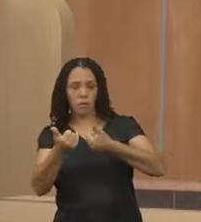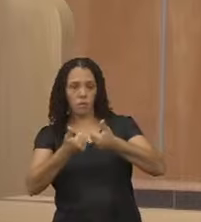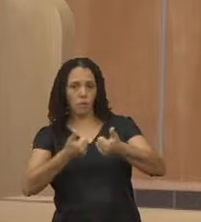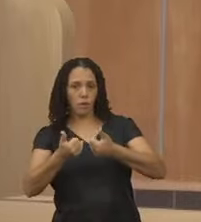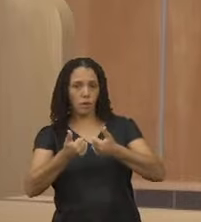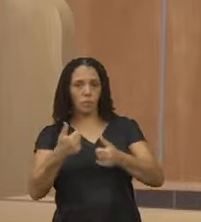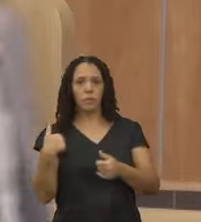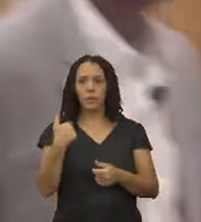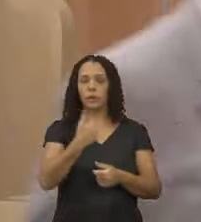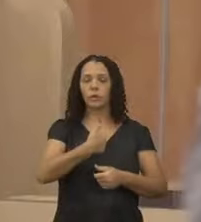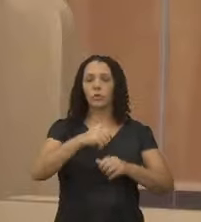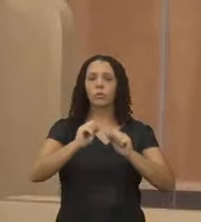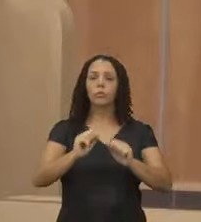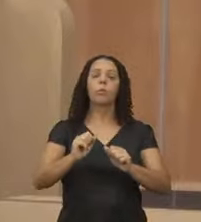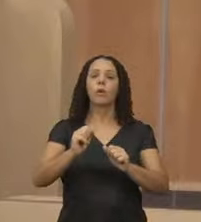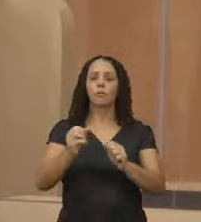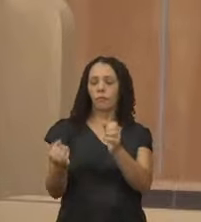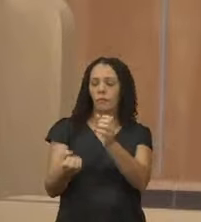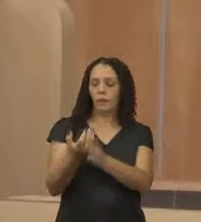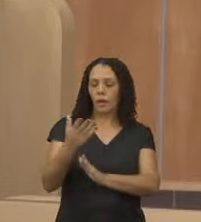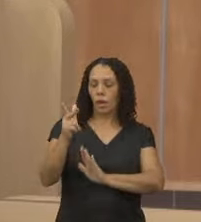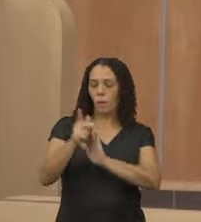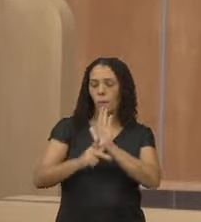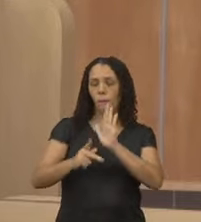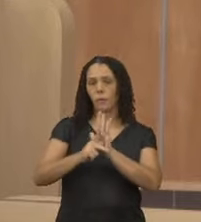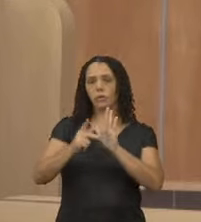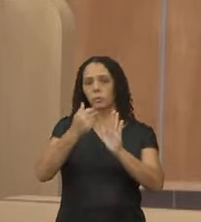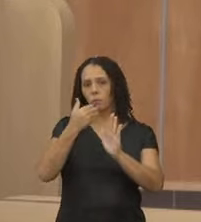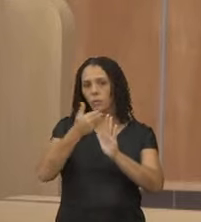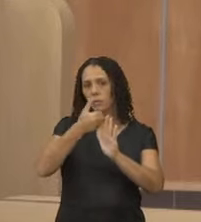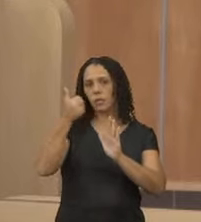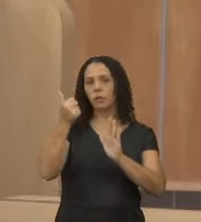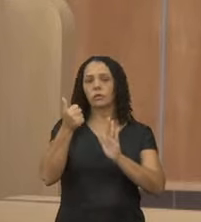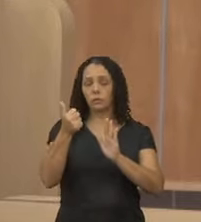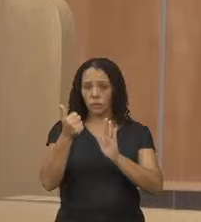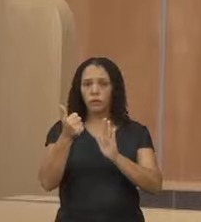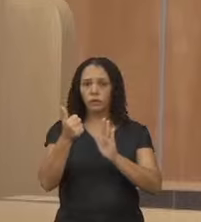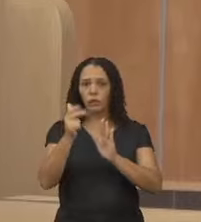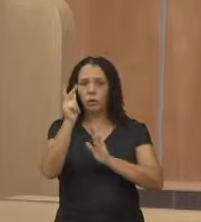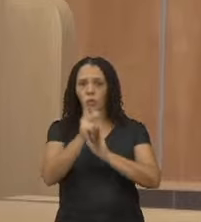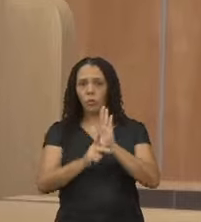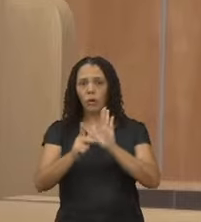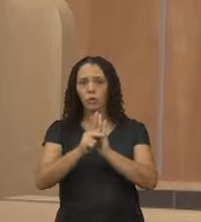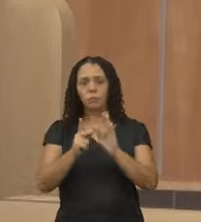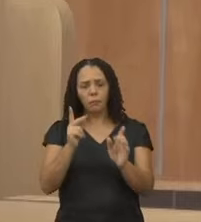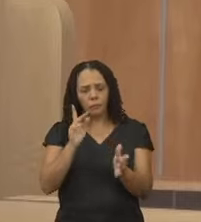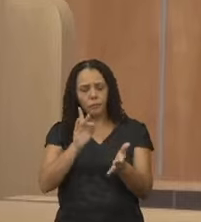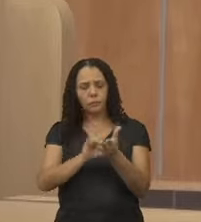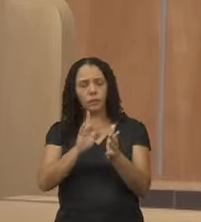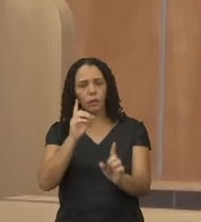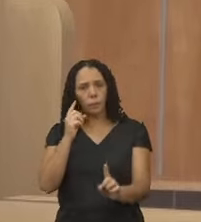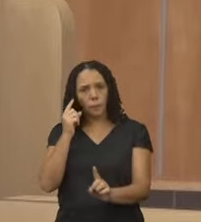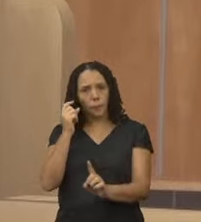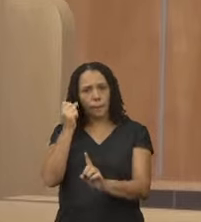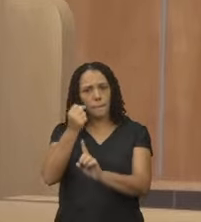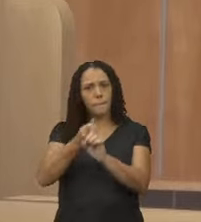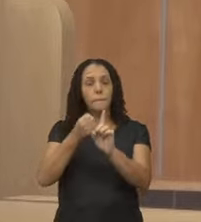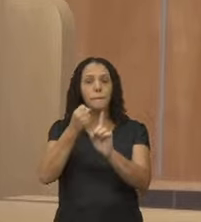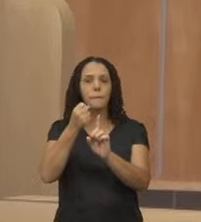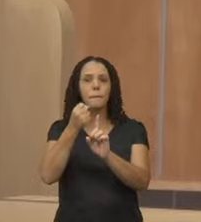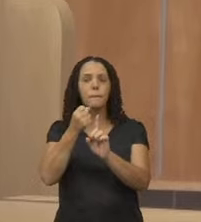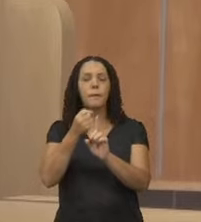dessa casa o melhor projeto, aquele que venha impactar o menos possível